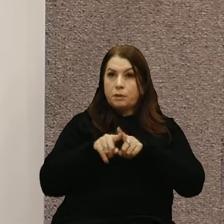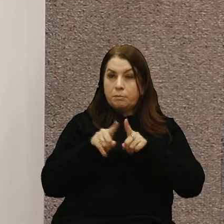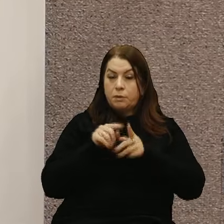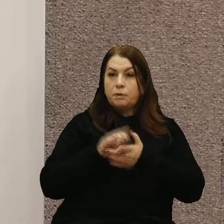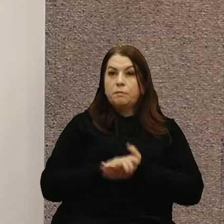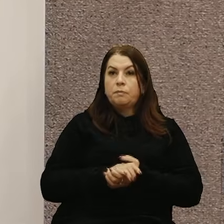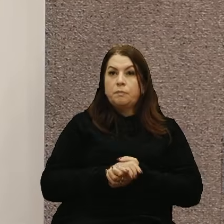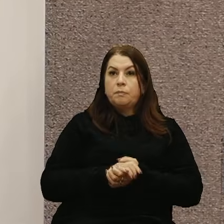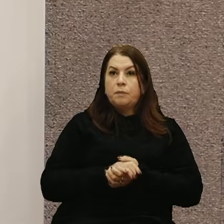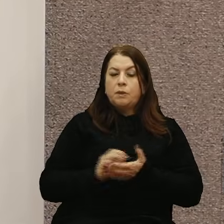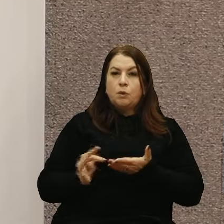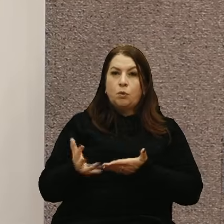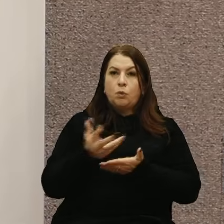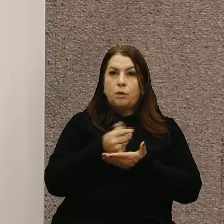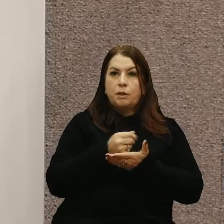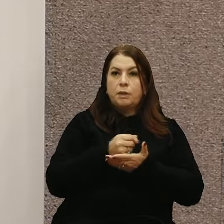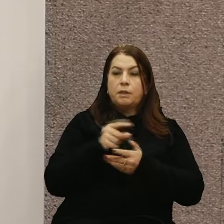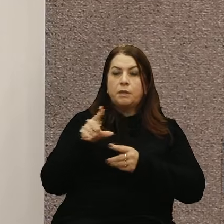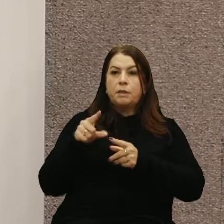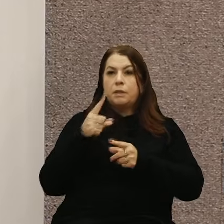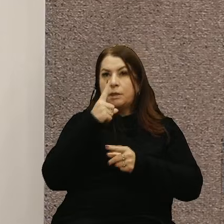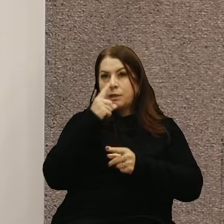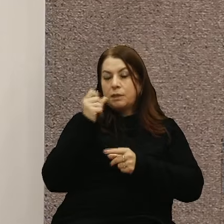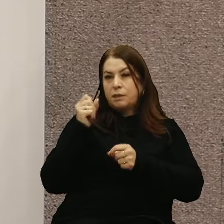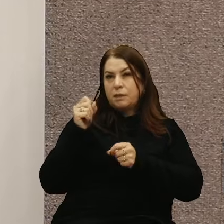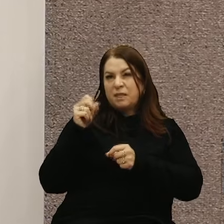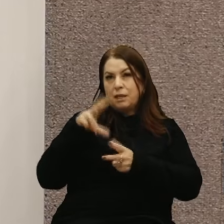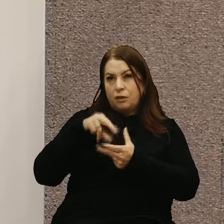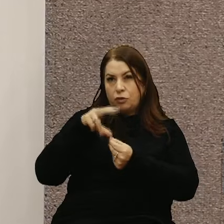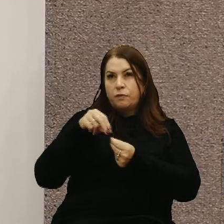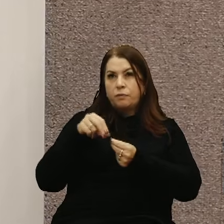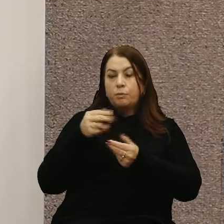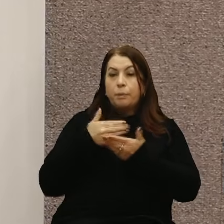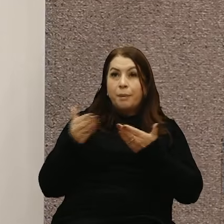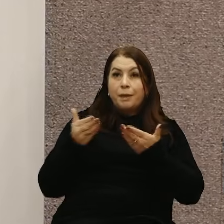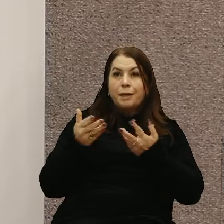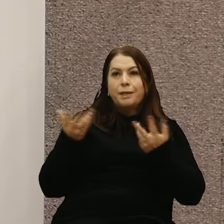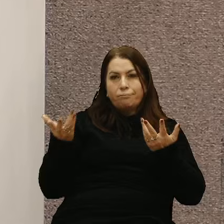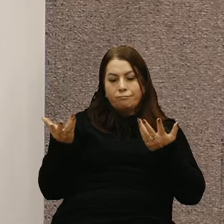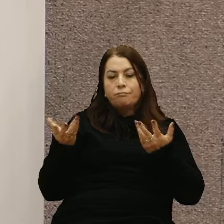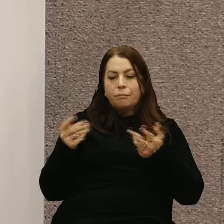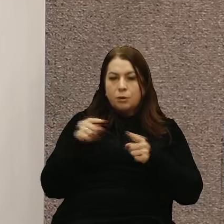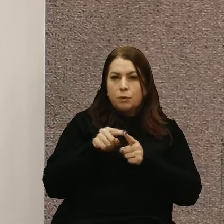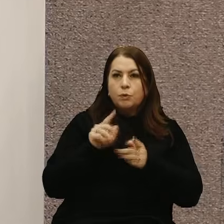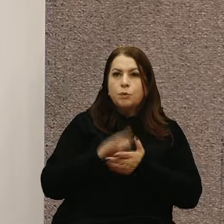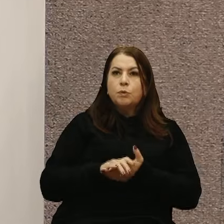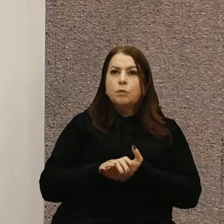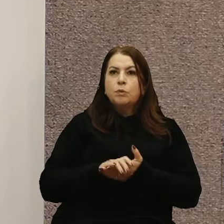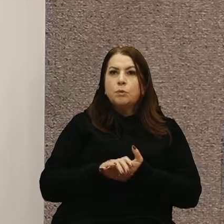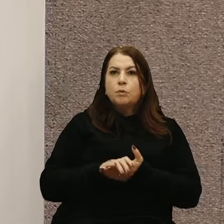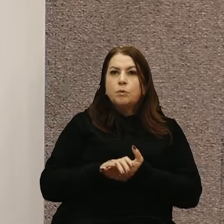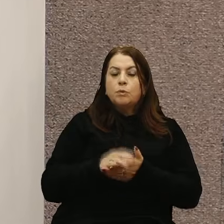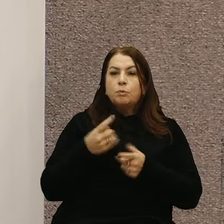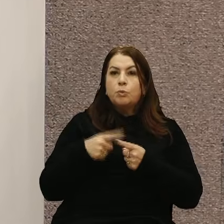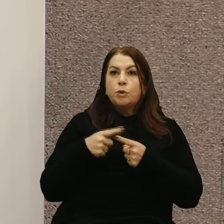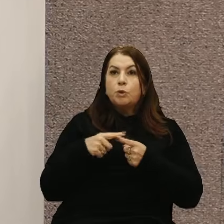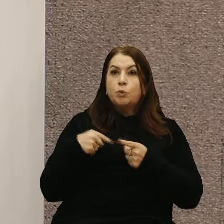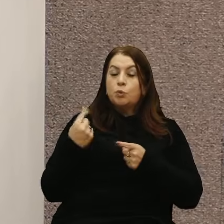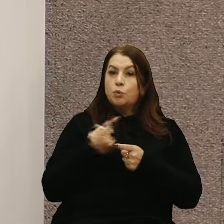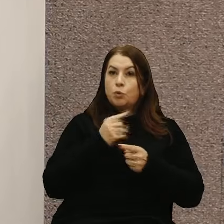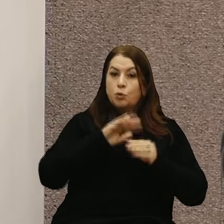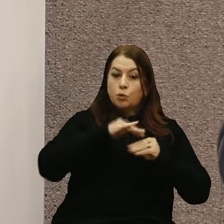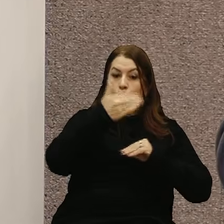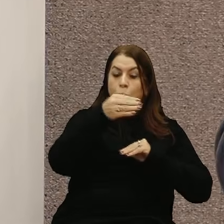da coleta seletiva da nossa cidade, de como nós acabamos perdendo essa guerra da coleta seletiva, porque hoje os nossos